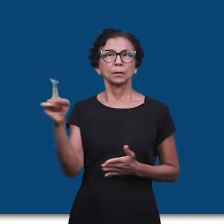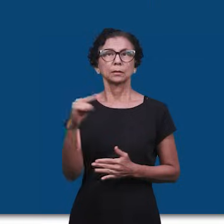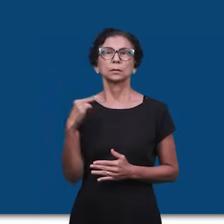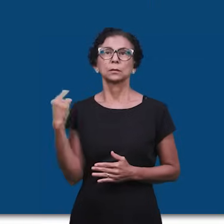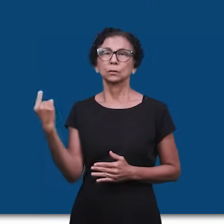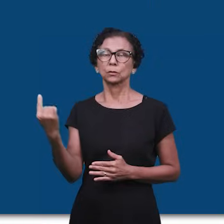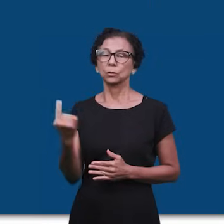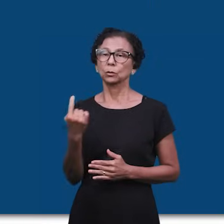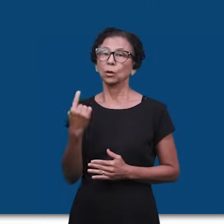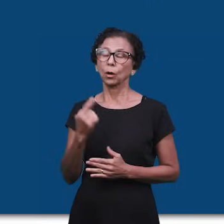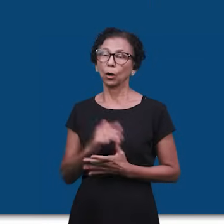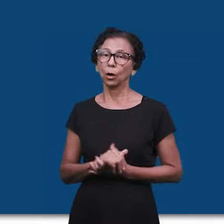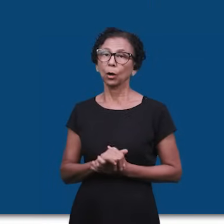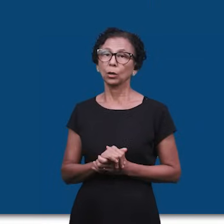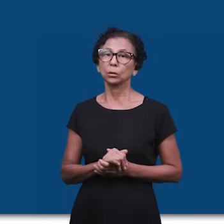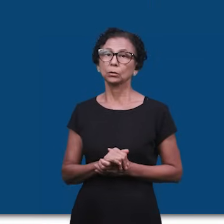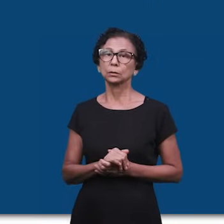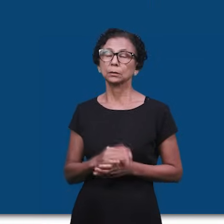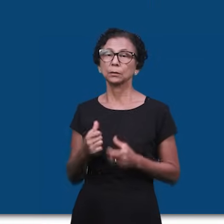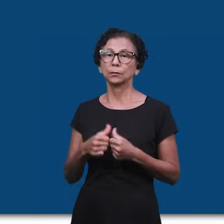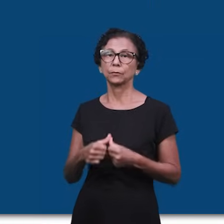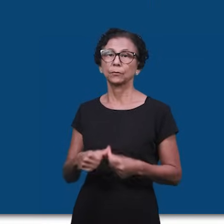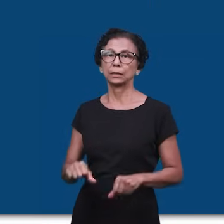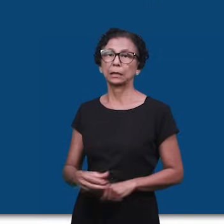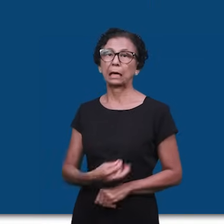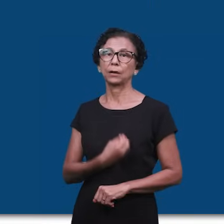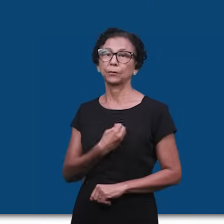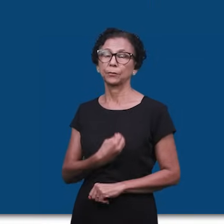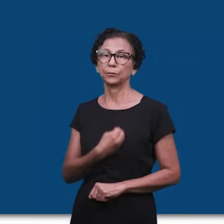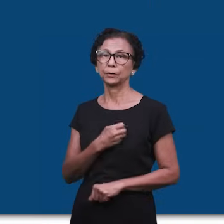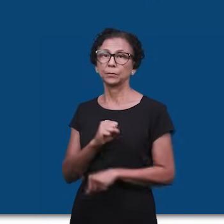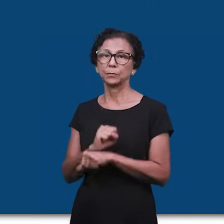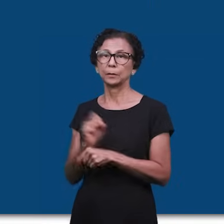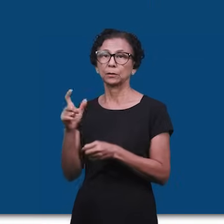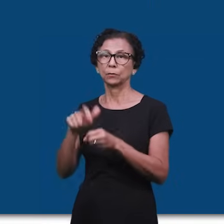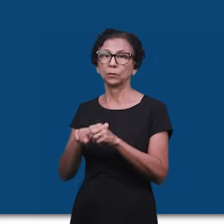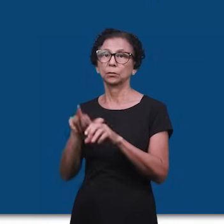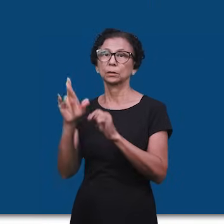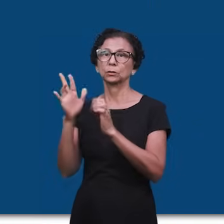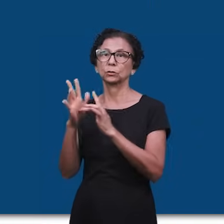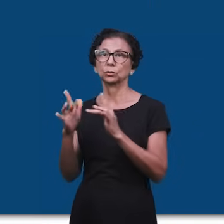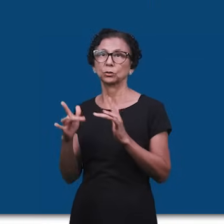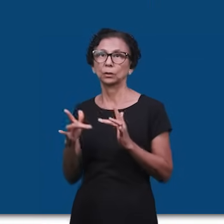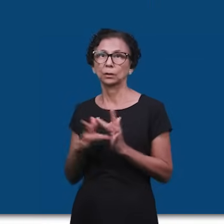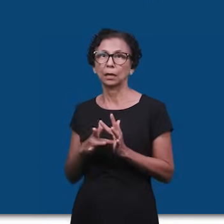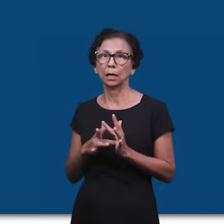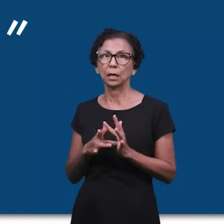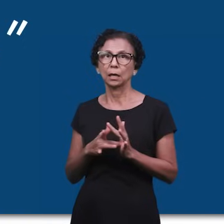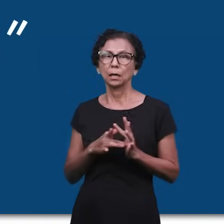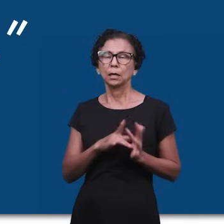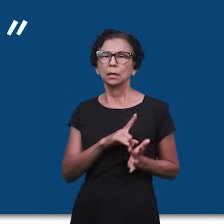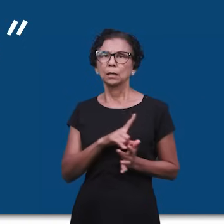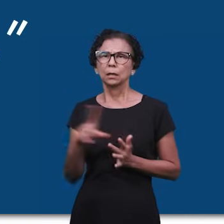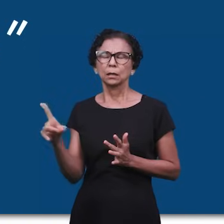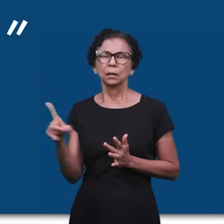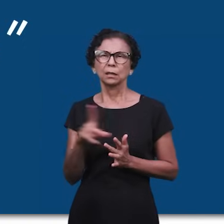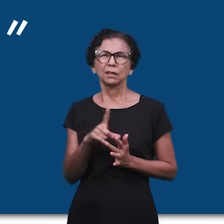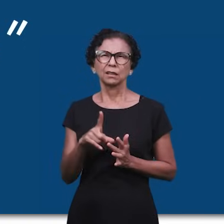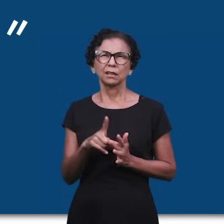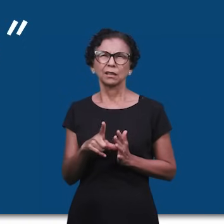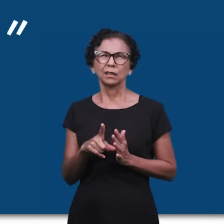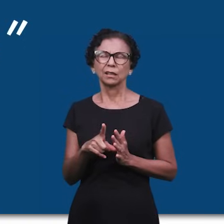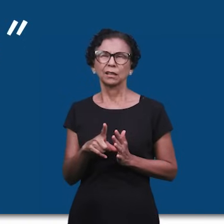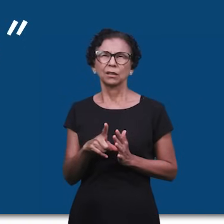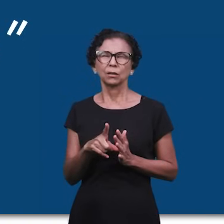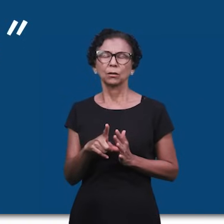que os que ficarmos vivos para a vinda do Senhor, não precederemos que dormem, porque o